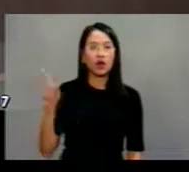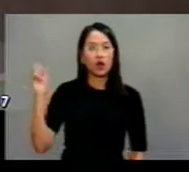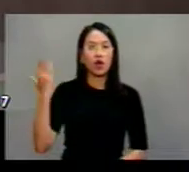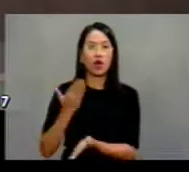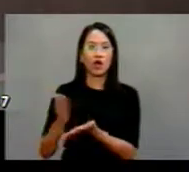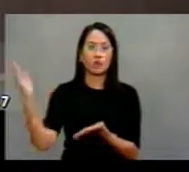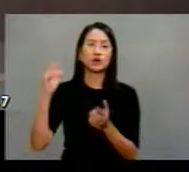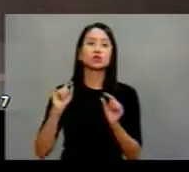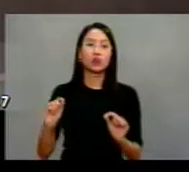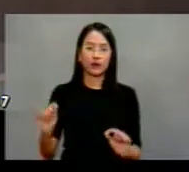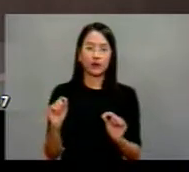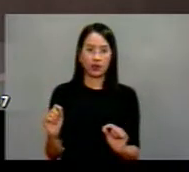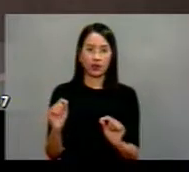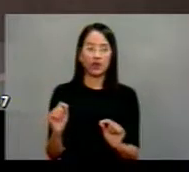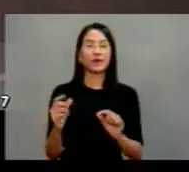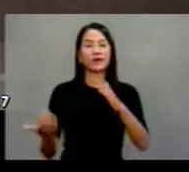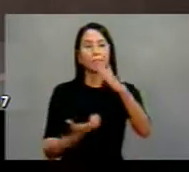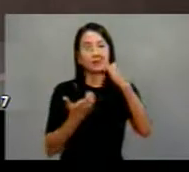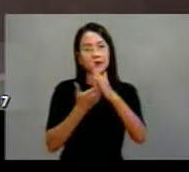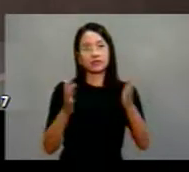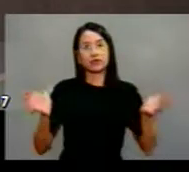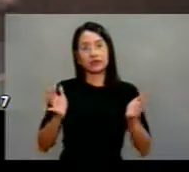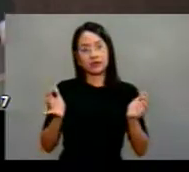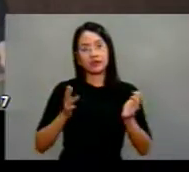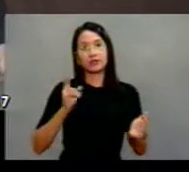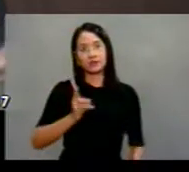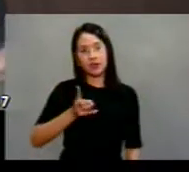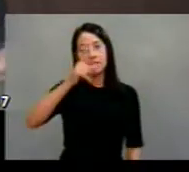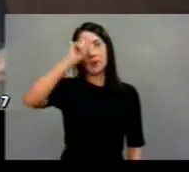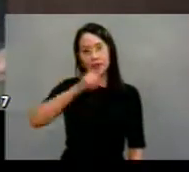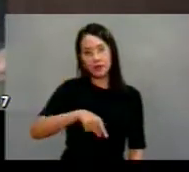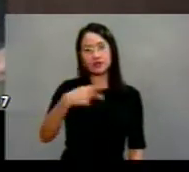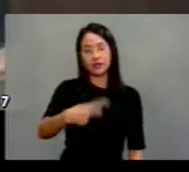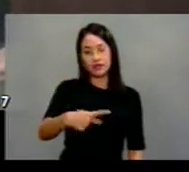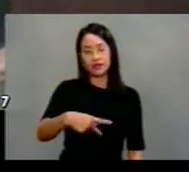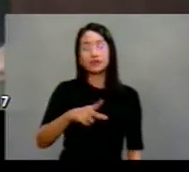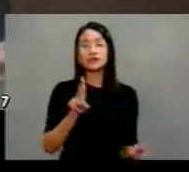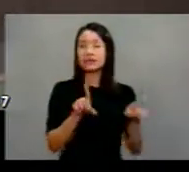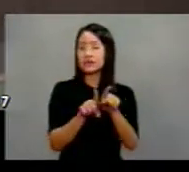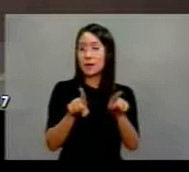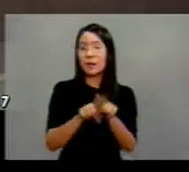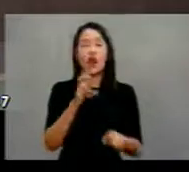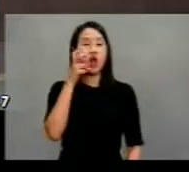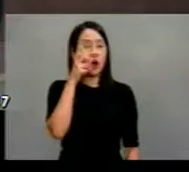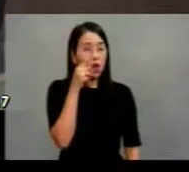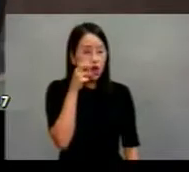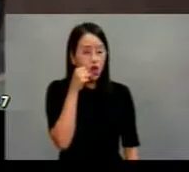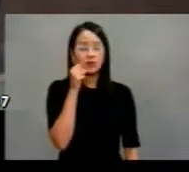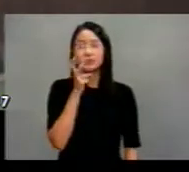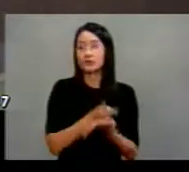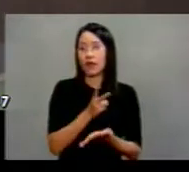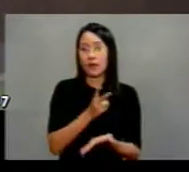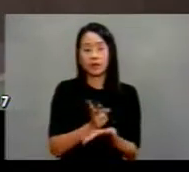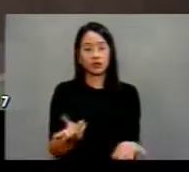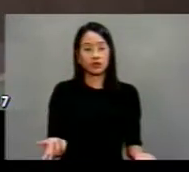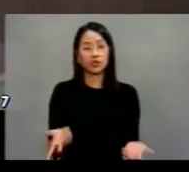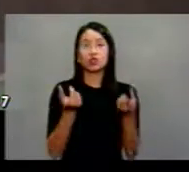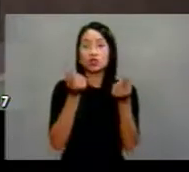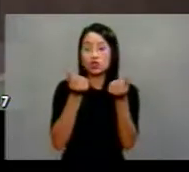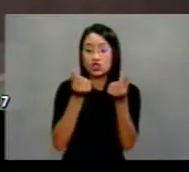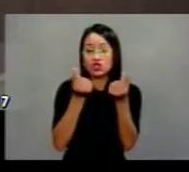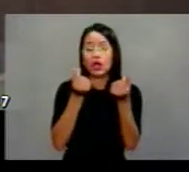trilhão e 200 bilhões de reais, deputado Wagner, serão carreados para o mercado financeiro. Dinheiro que podia ser utilizado